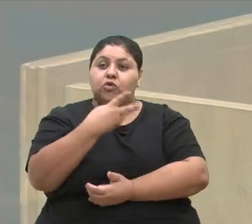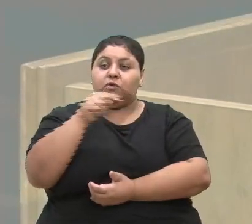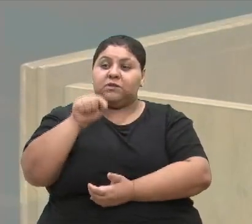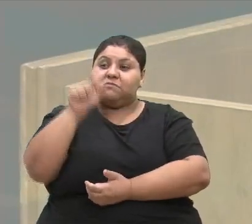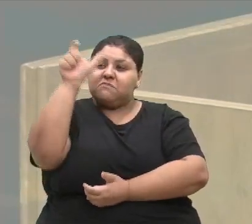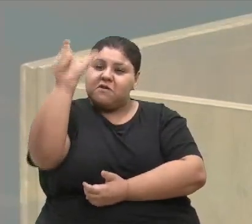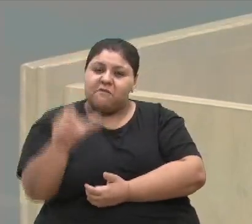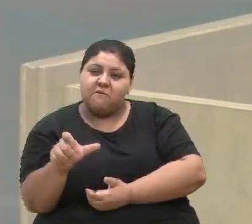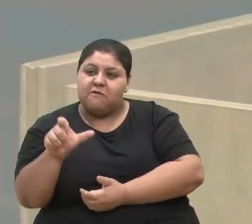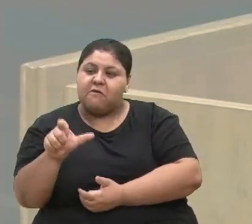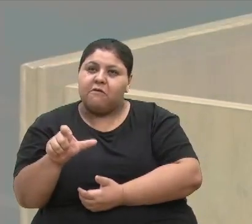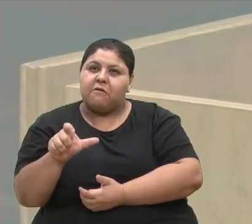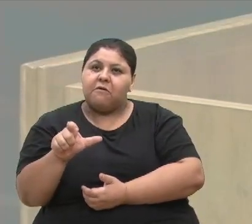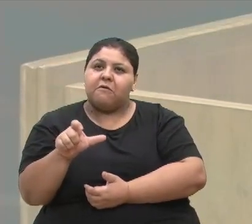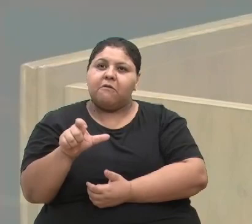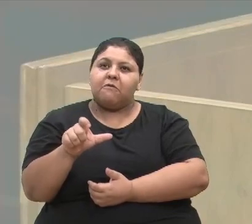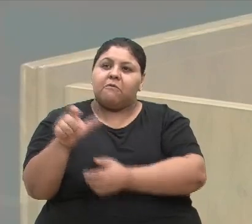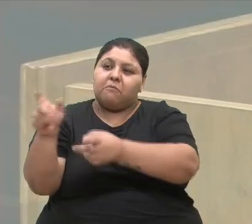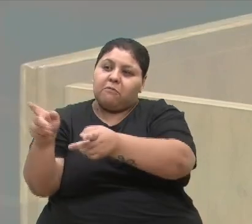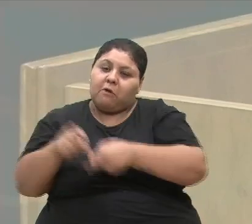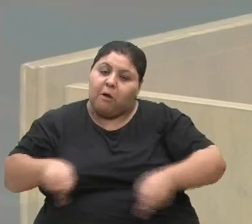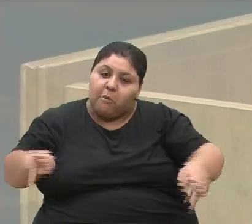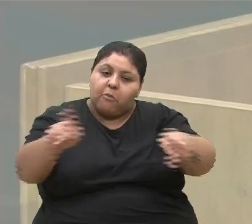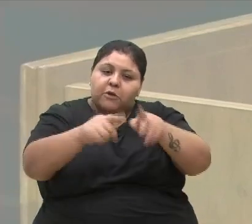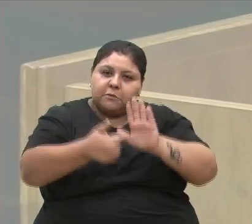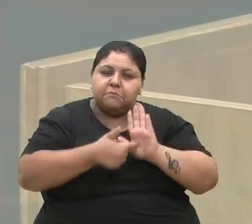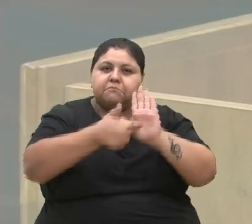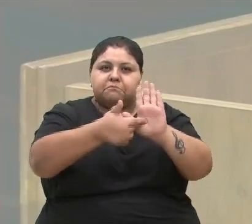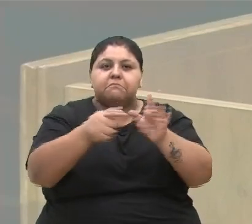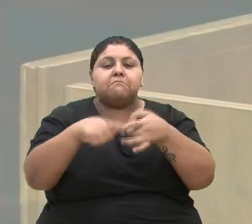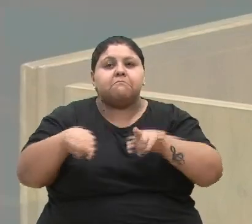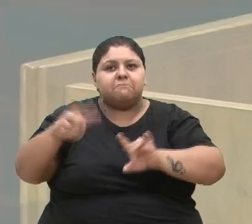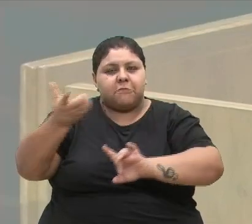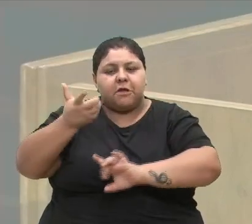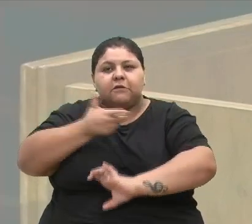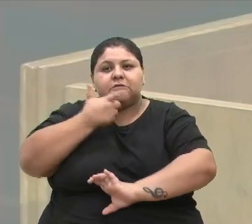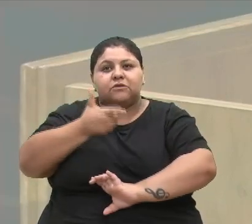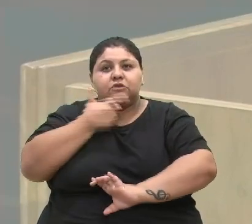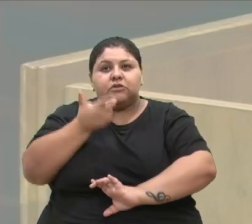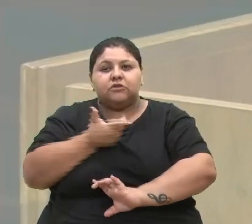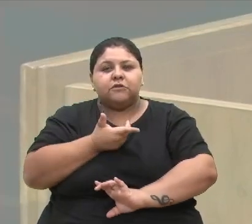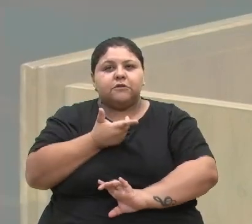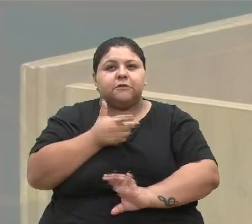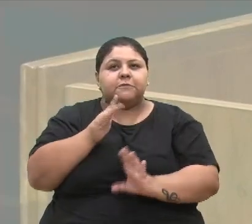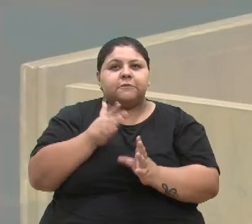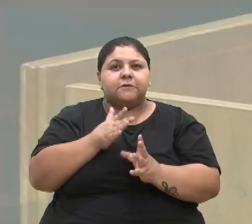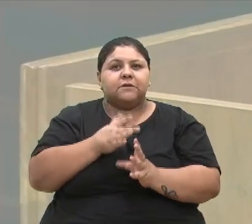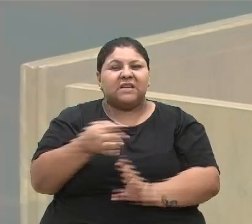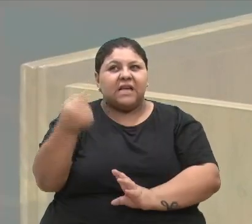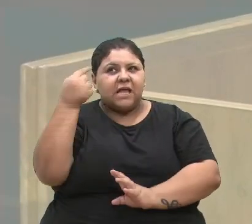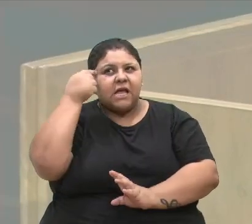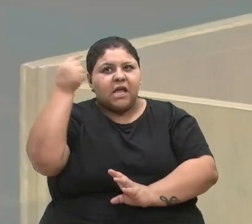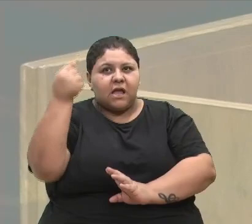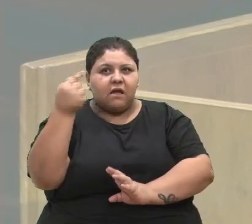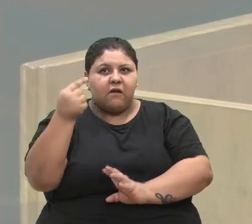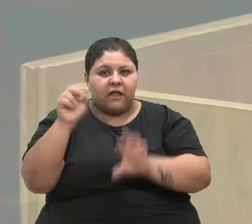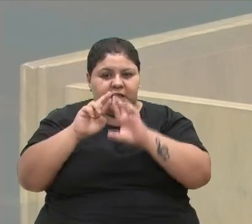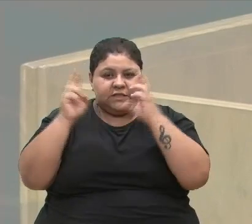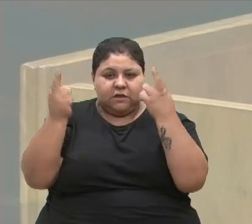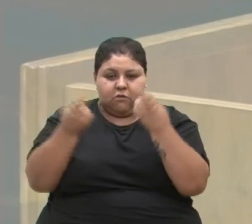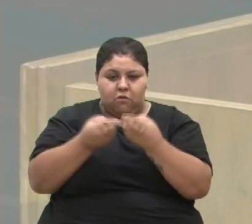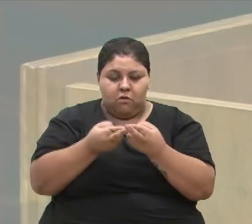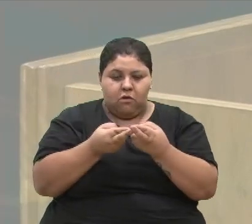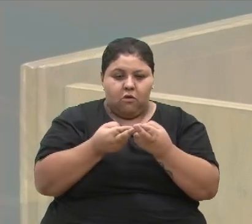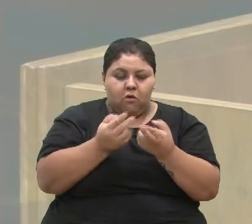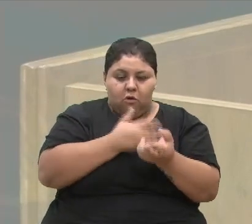que trouxessem a população para mostrar. Mas eu quero dizer que aquela ideia dessa audiência pública,